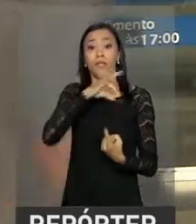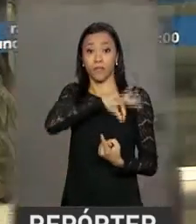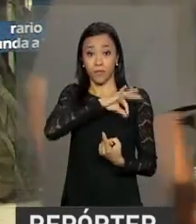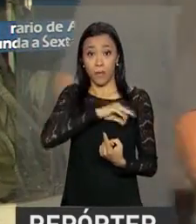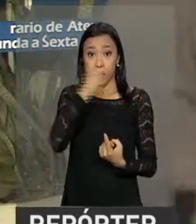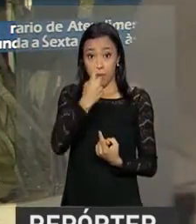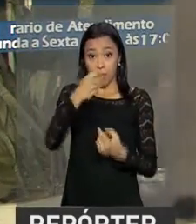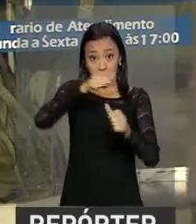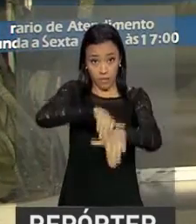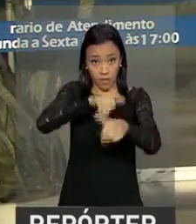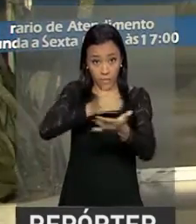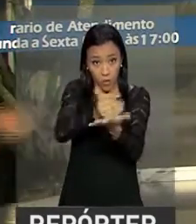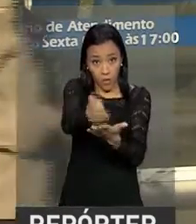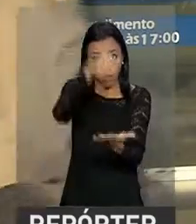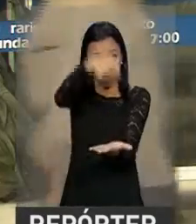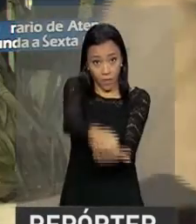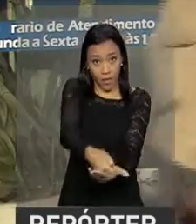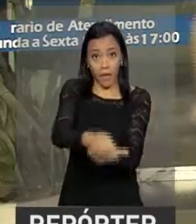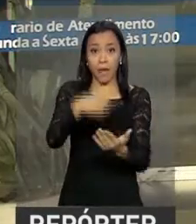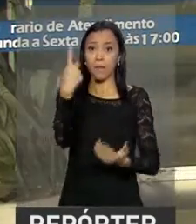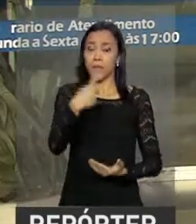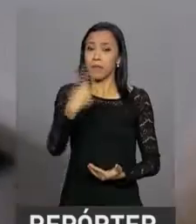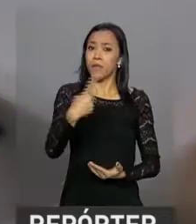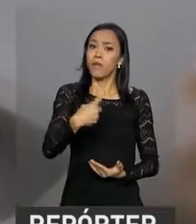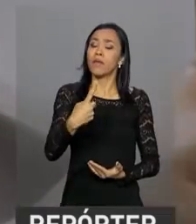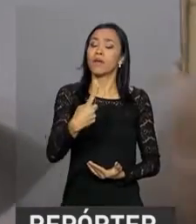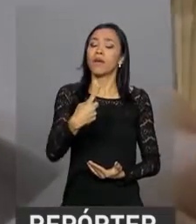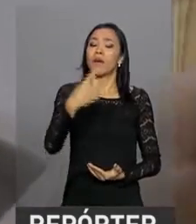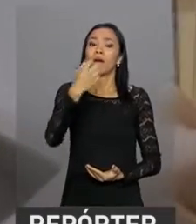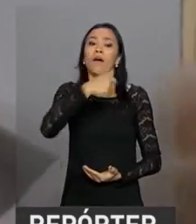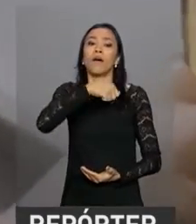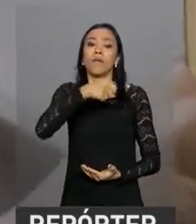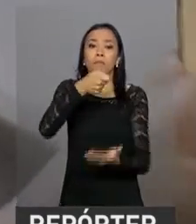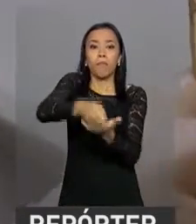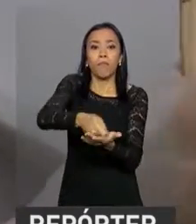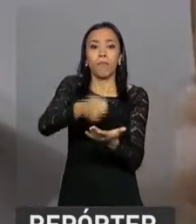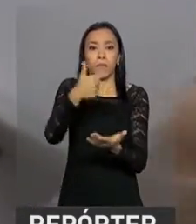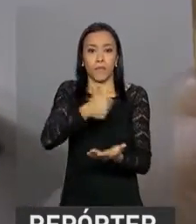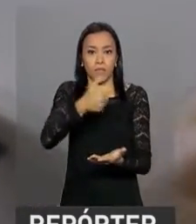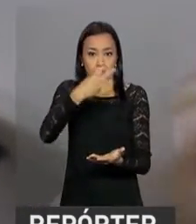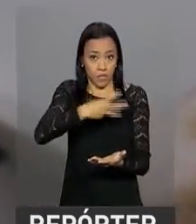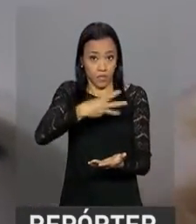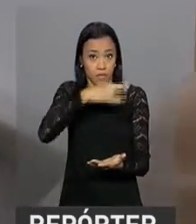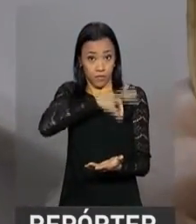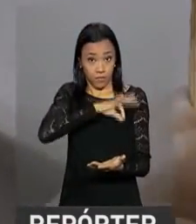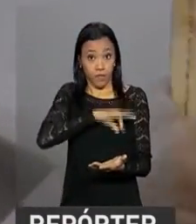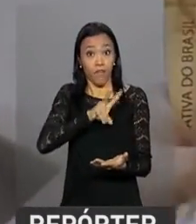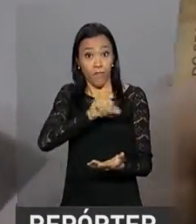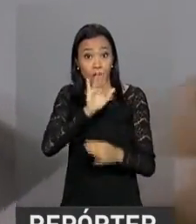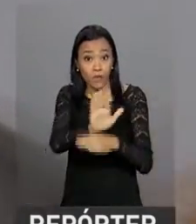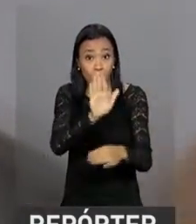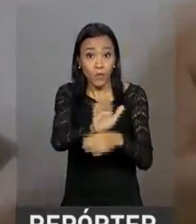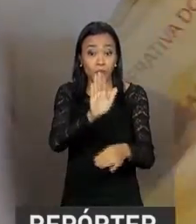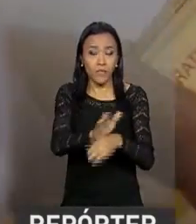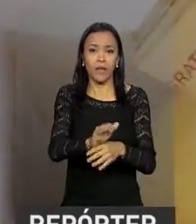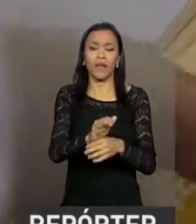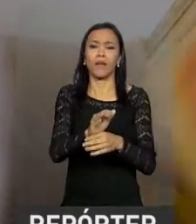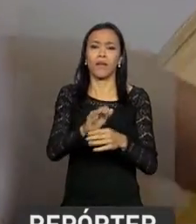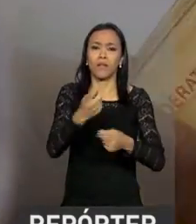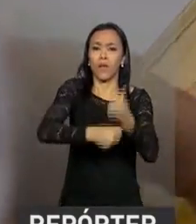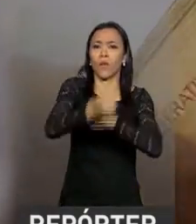partir de 1º de Setembro o pagamento da primeira parcela do décimo terceiro pela previdência vai injetar na economia